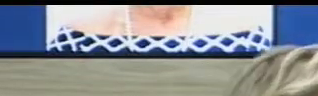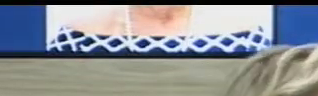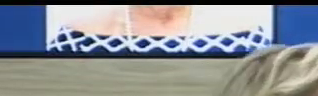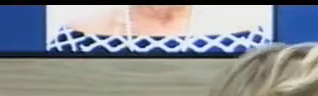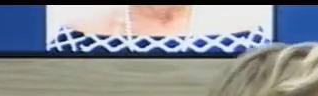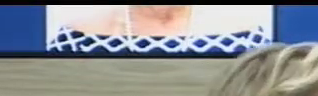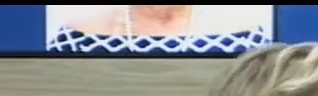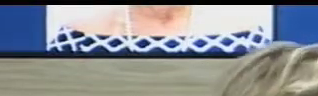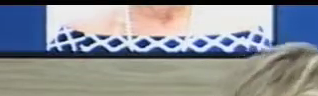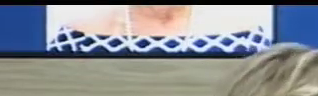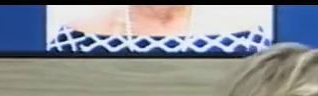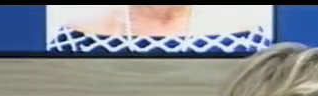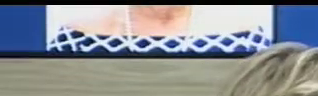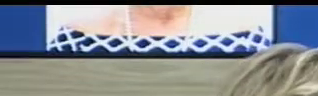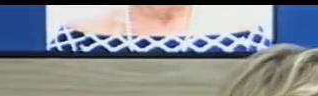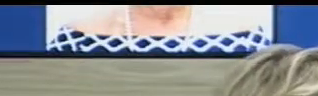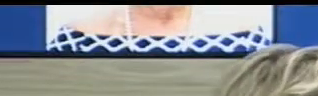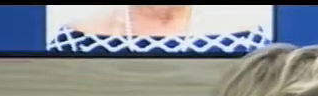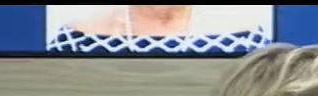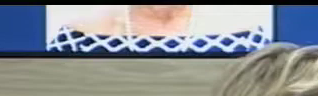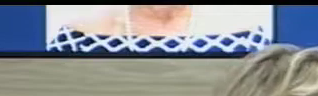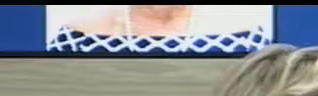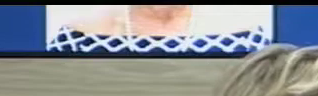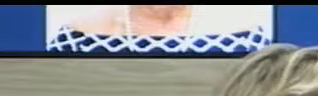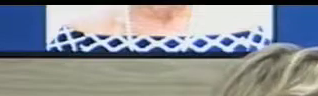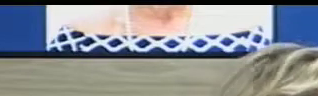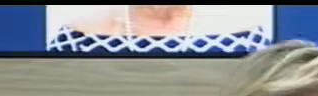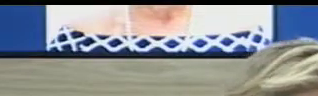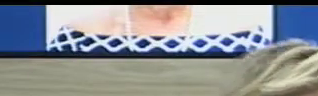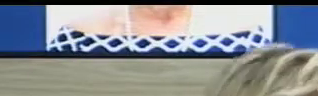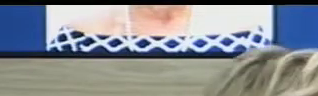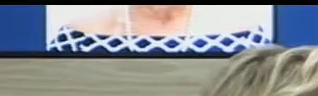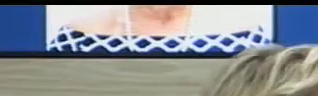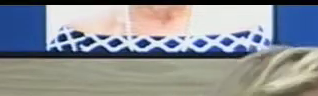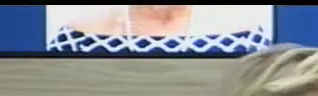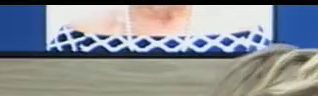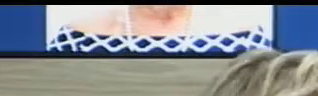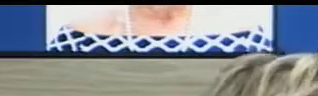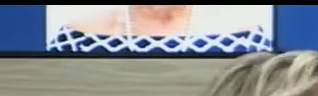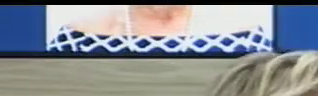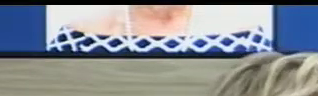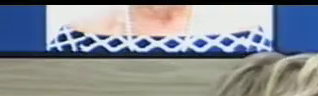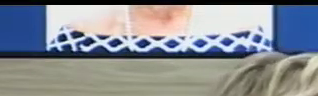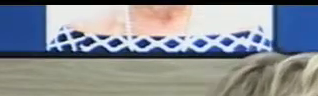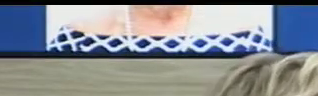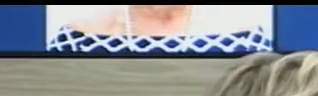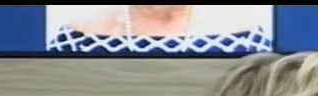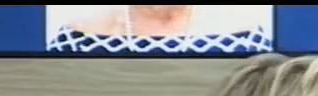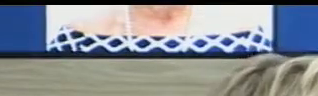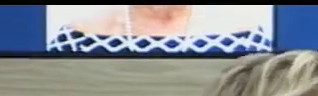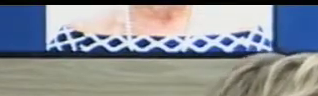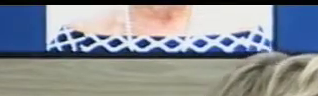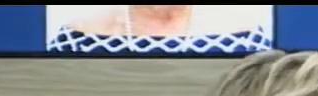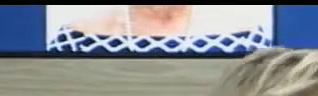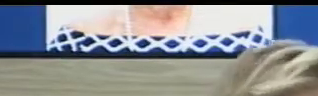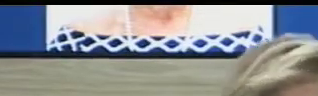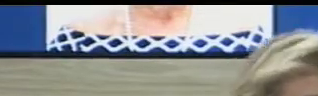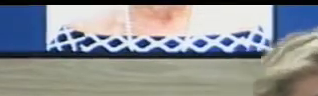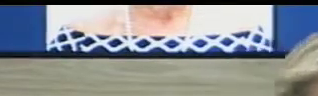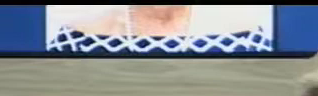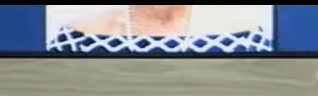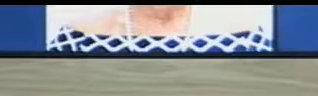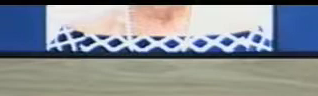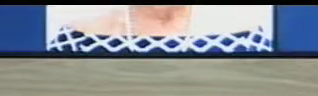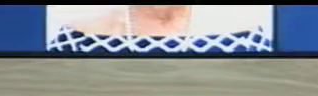alguém queria realmente fazer alguma coisa desse tipo, de que as nossas crianças com 18 anos iam escolher o nome, se